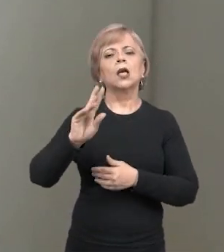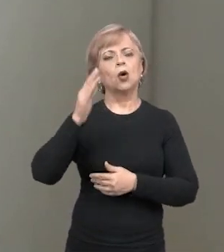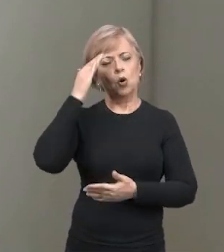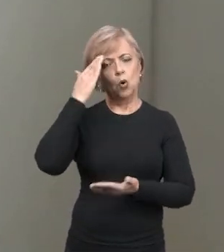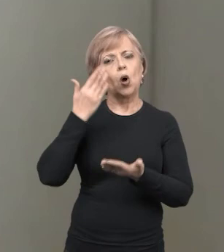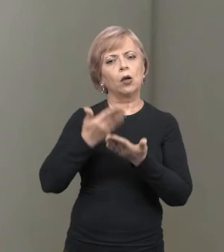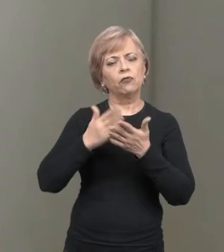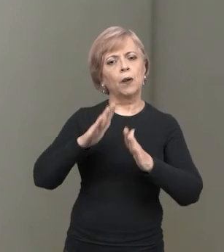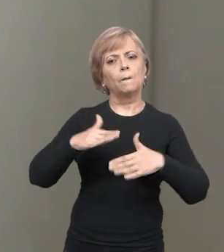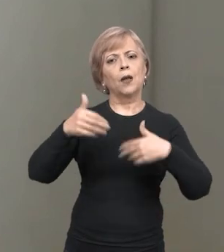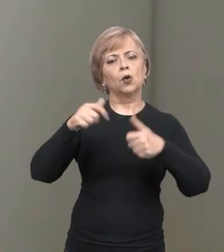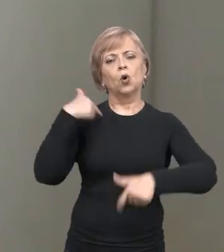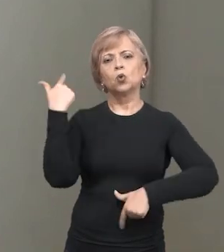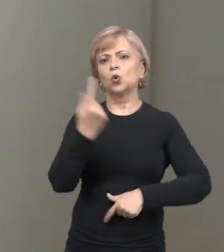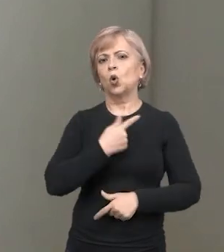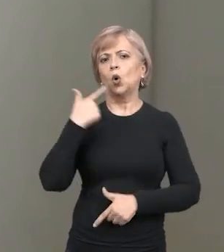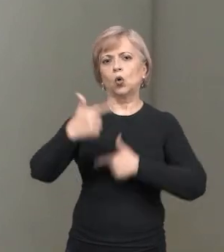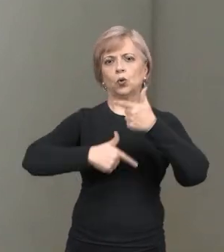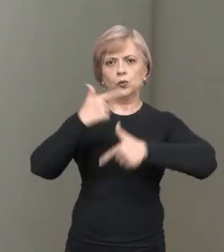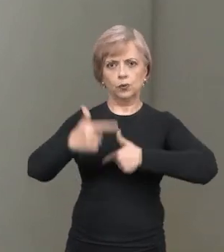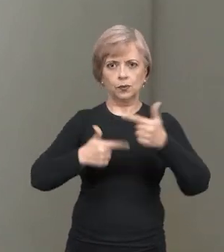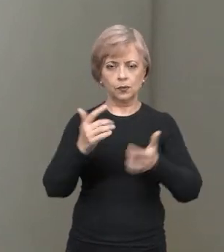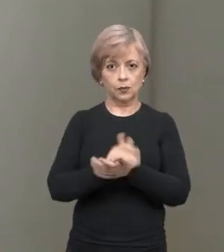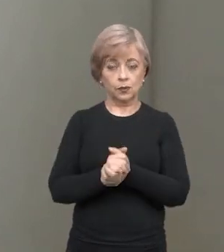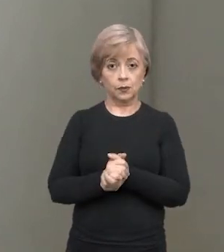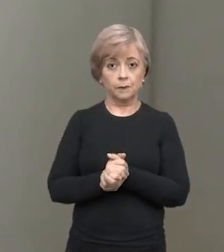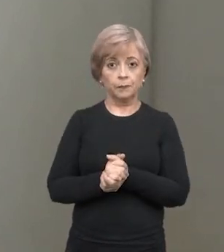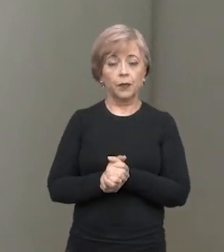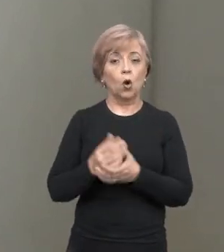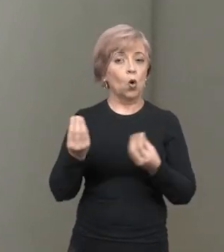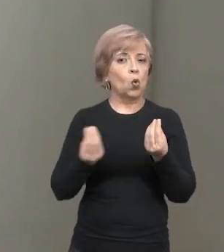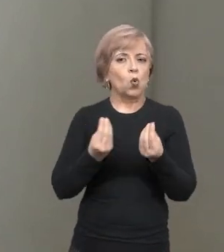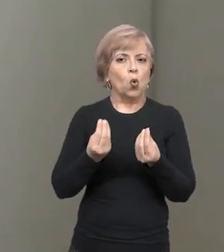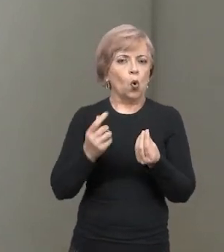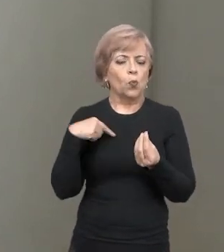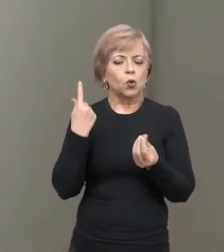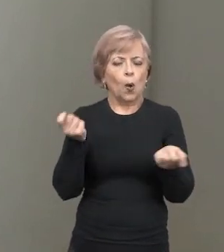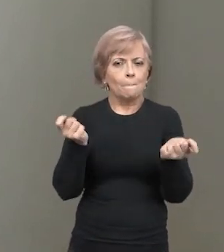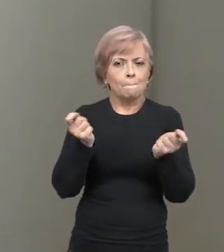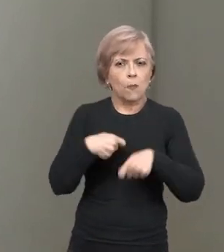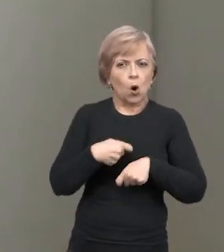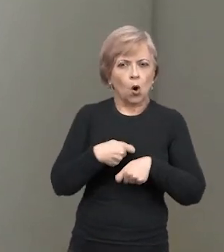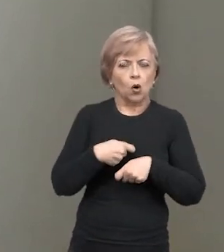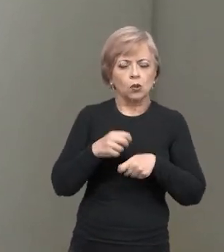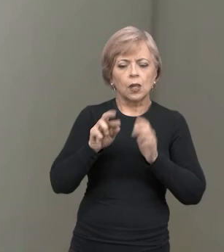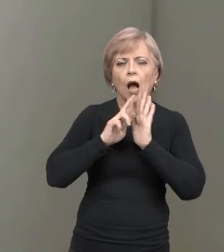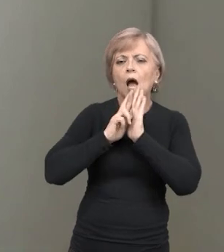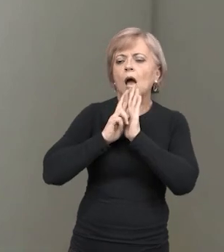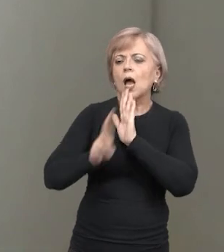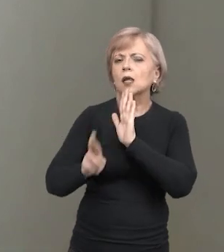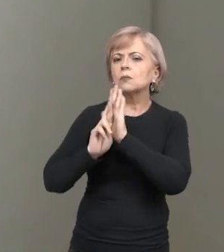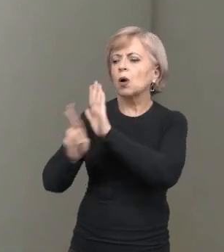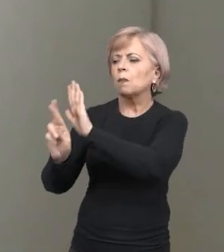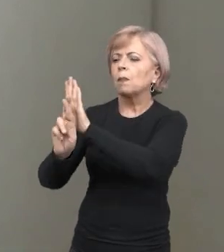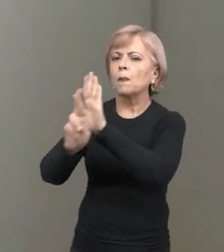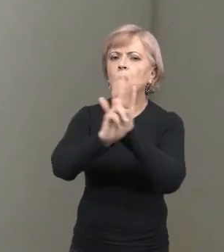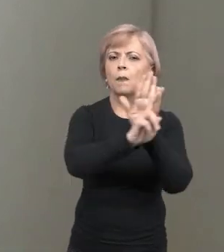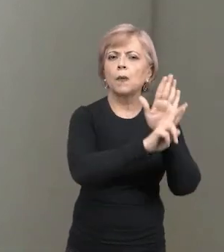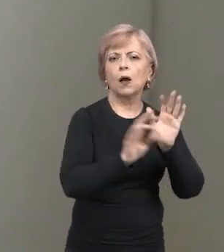que vão melhorar o nosso atuar de forma que a gente possa dar respostas num espaço de tempo